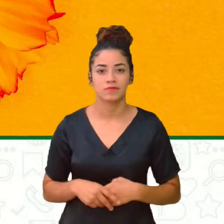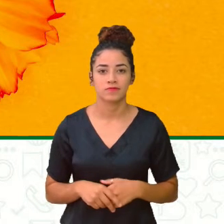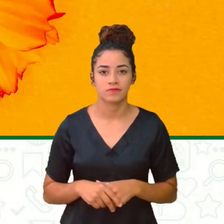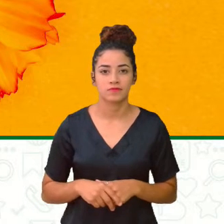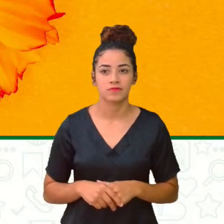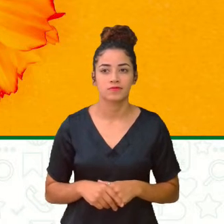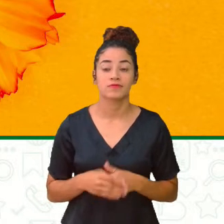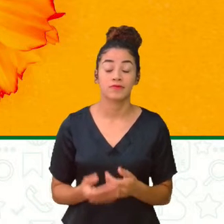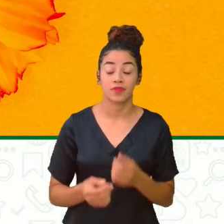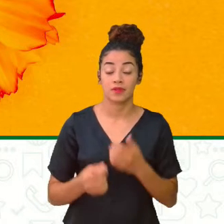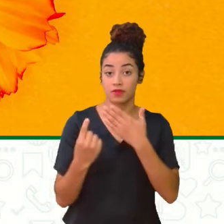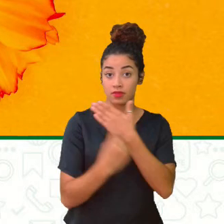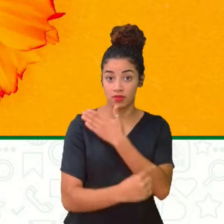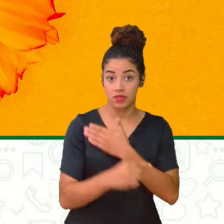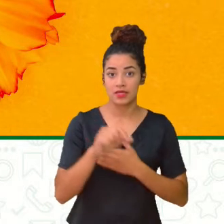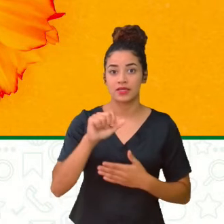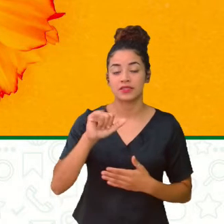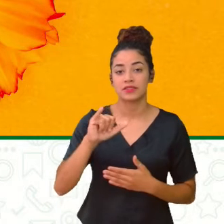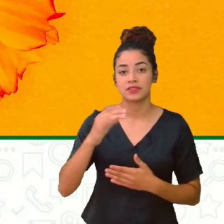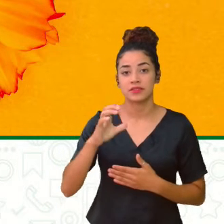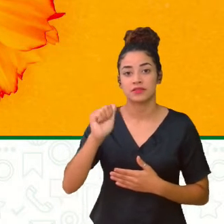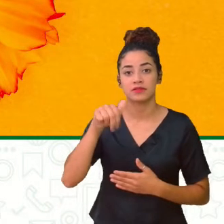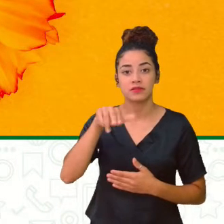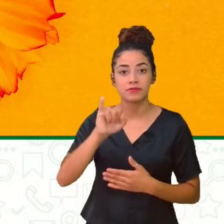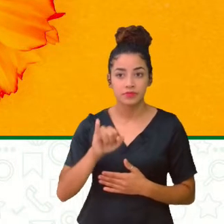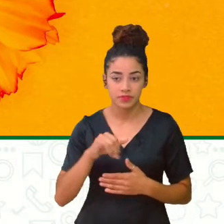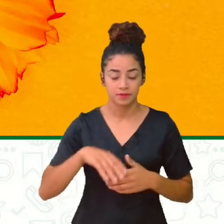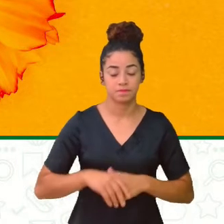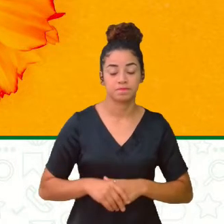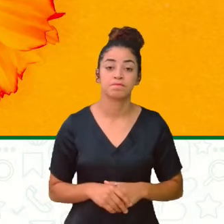Diz Amitiba essa frase. Então lembrem disso.